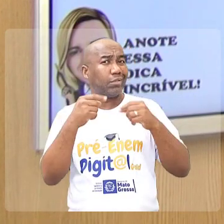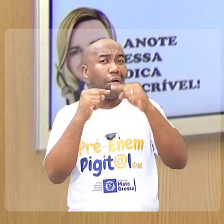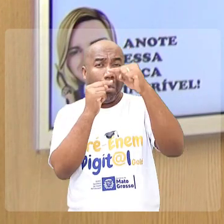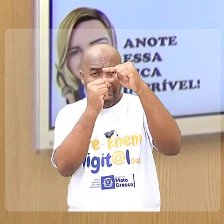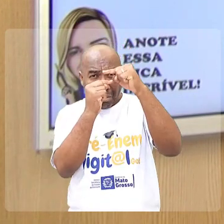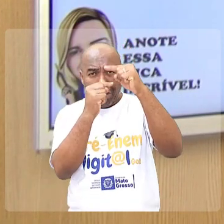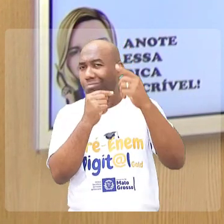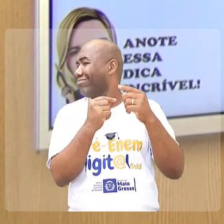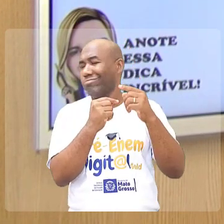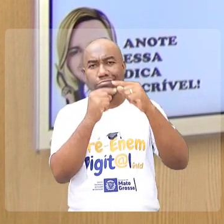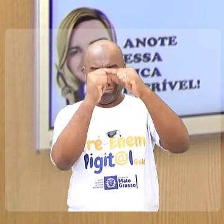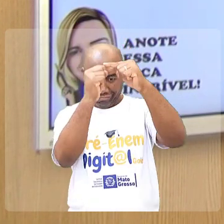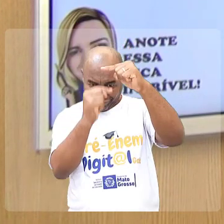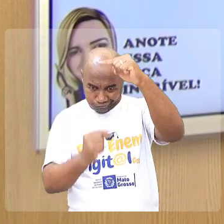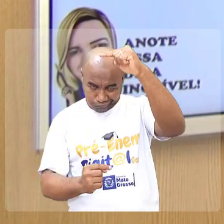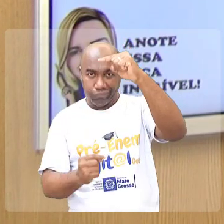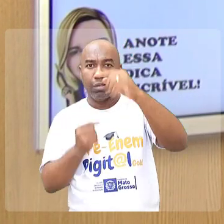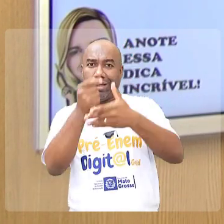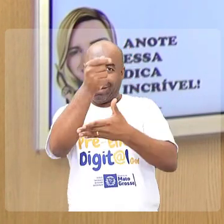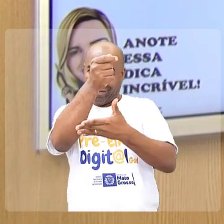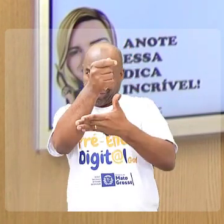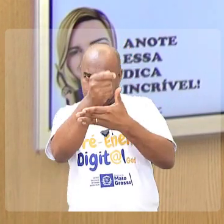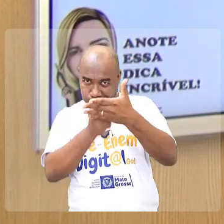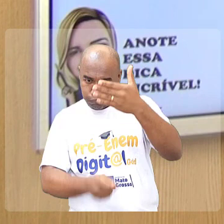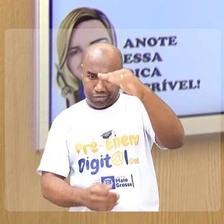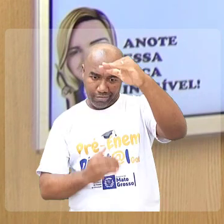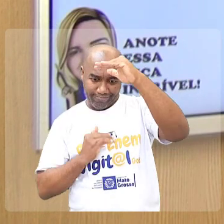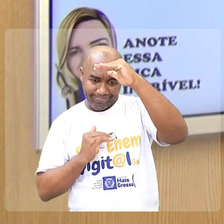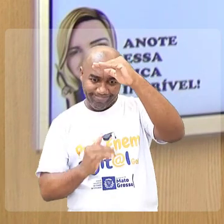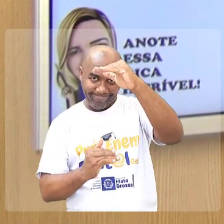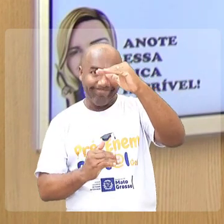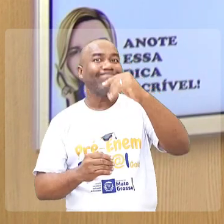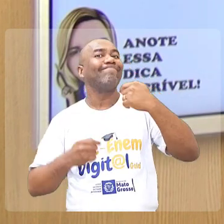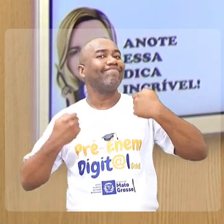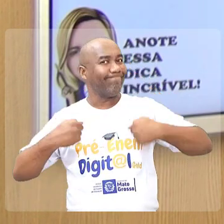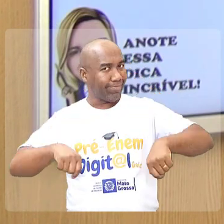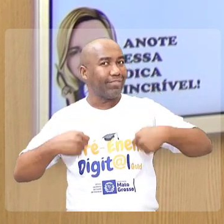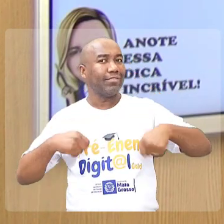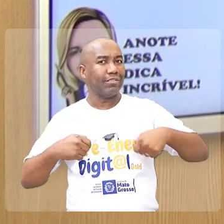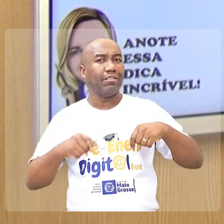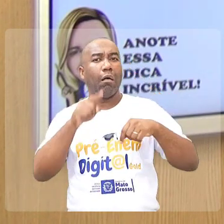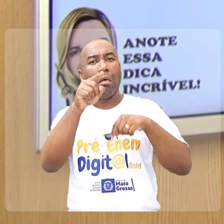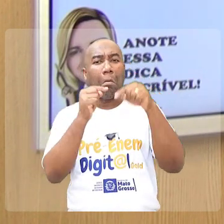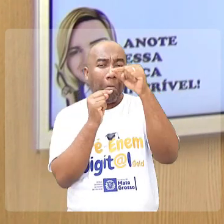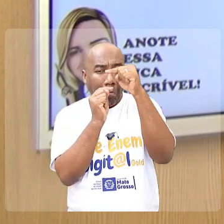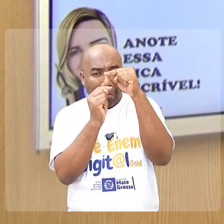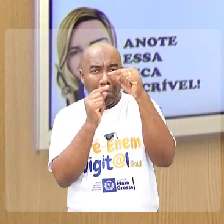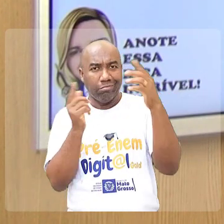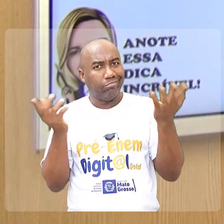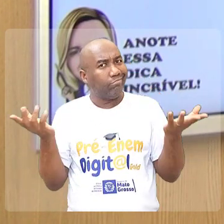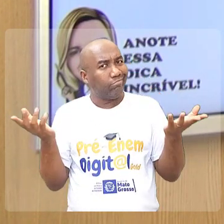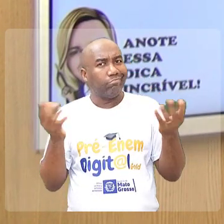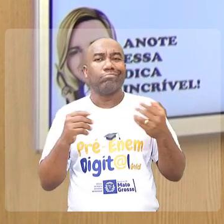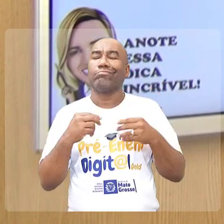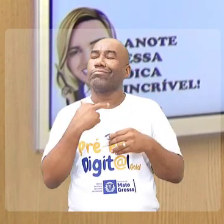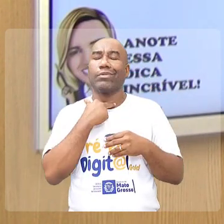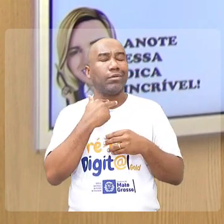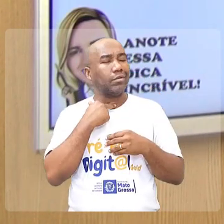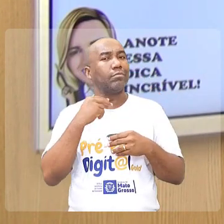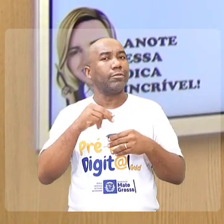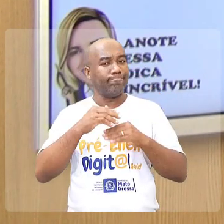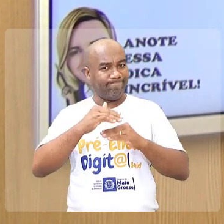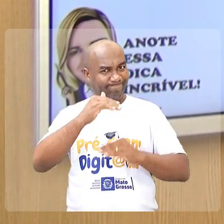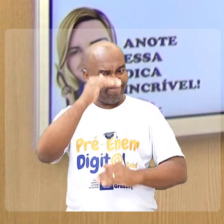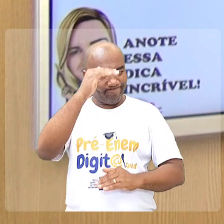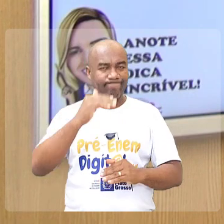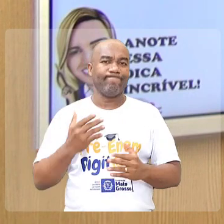pensa: nossa, eu faço muito bem a ação e o agente, mas detalhamento